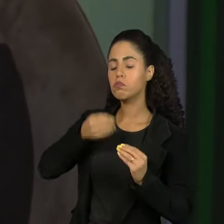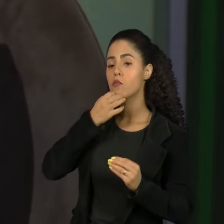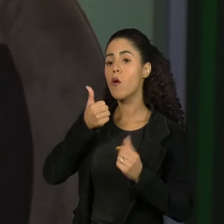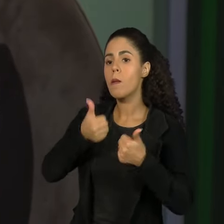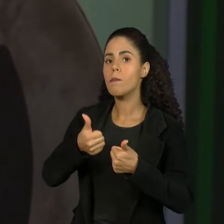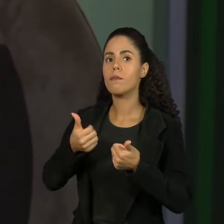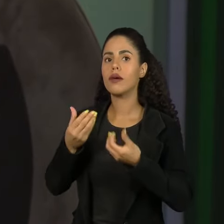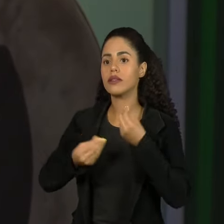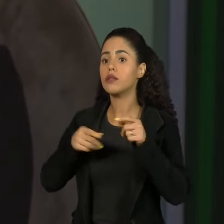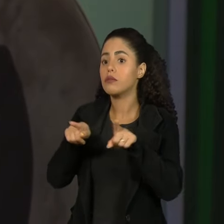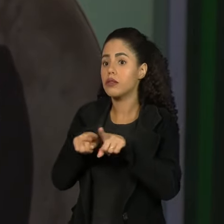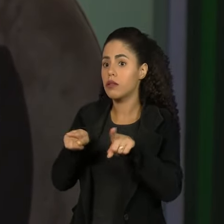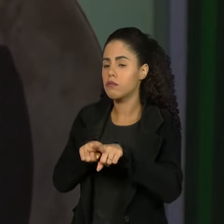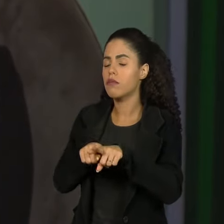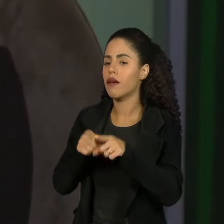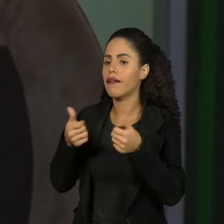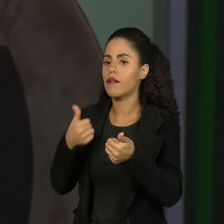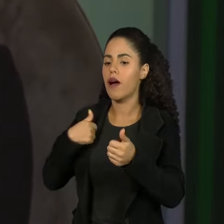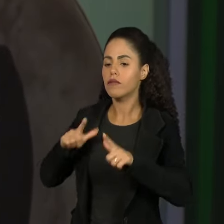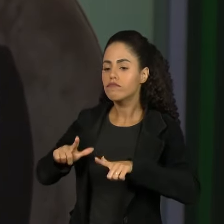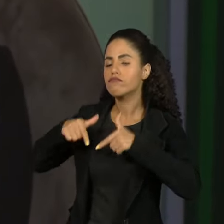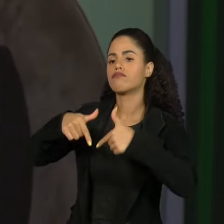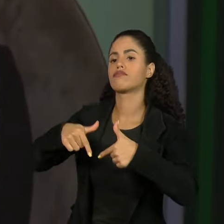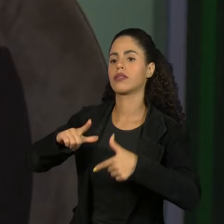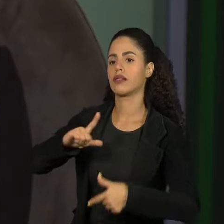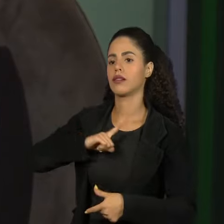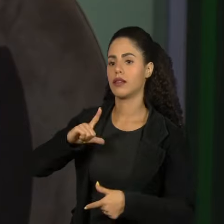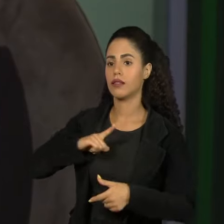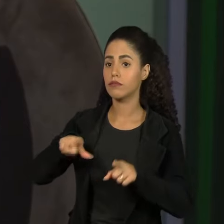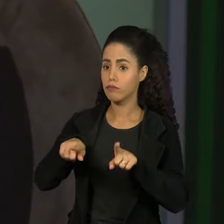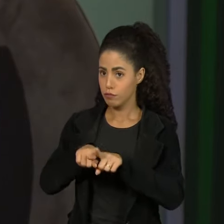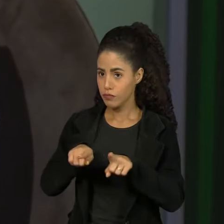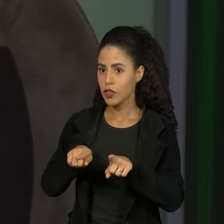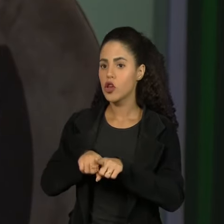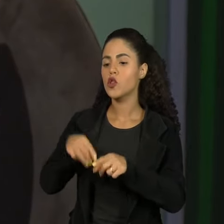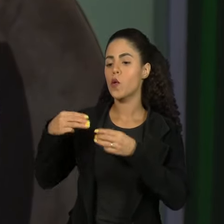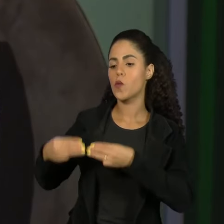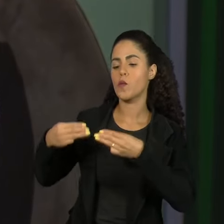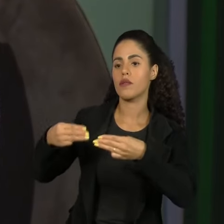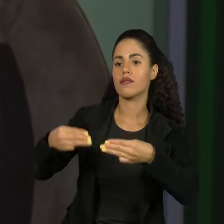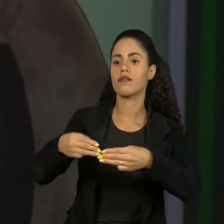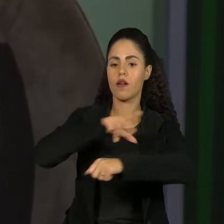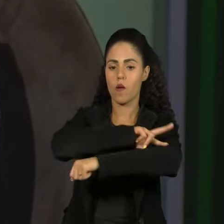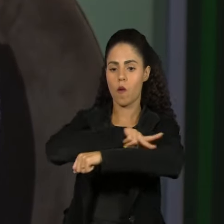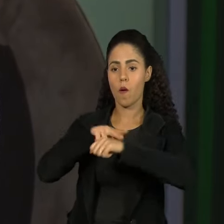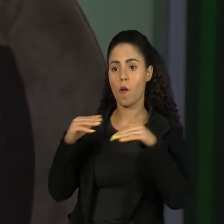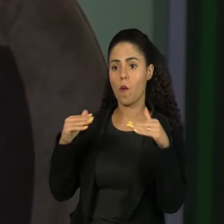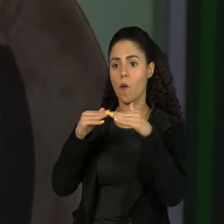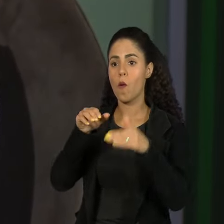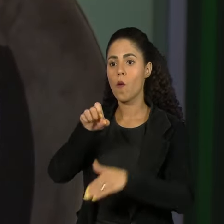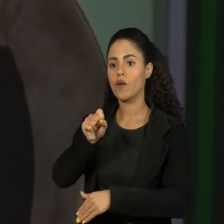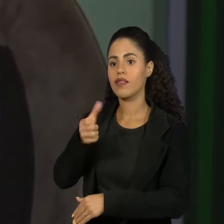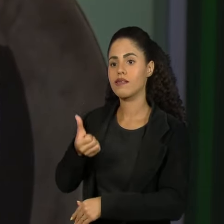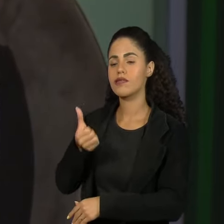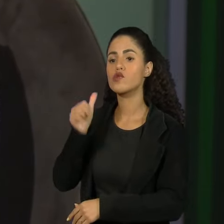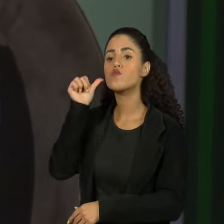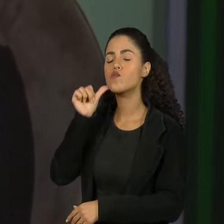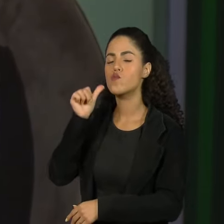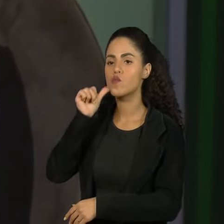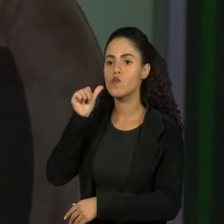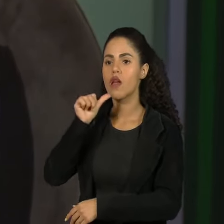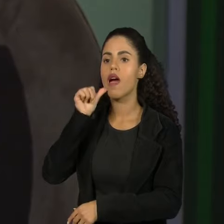uma das contempladas por uma iniciativa, né, do Ministério da Igualdade Racial, entre 86 mulheres para